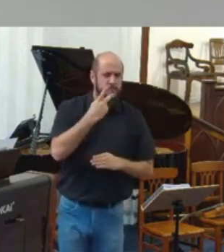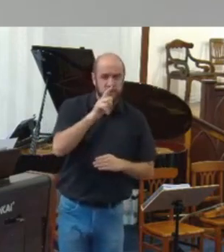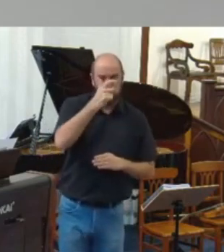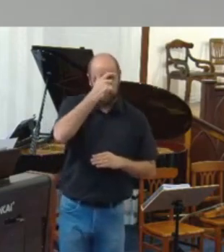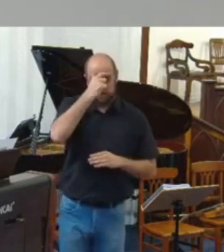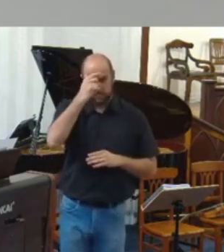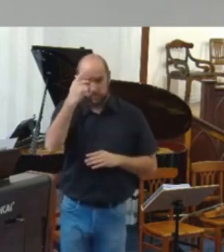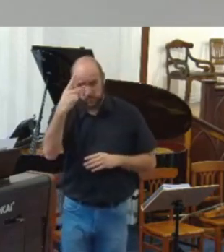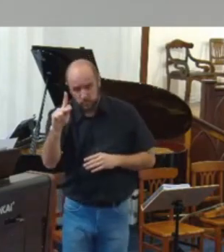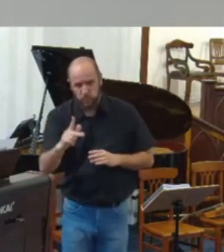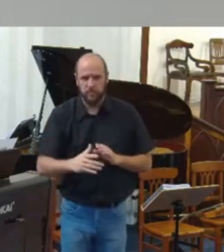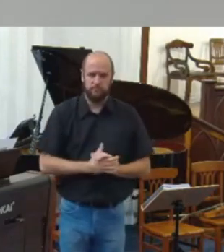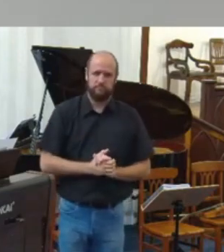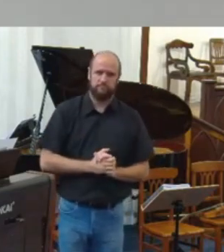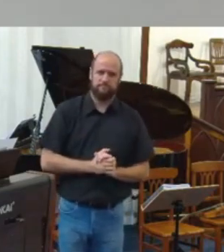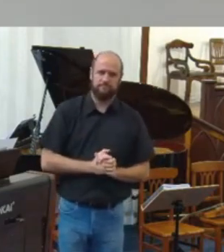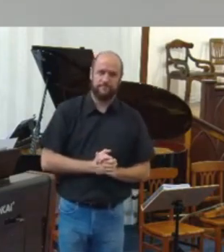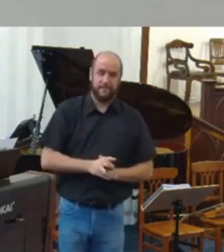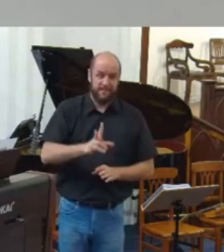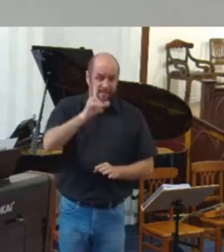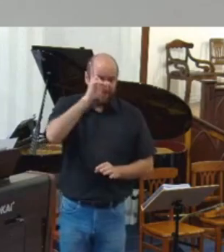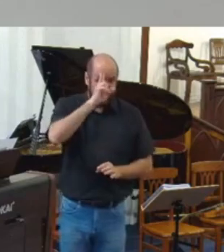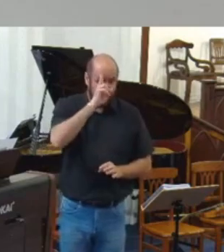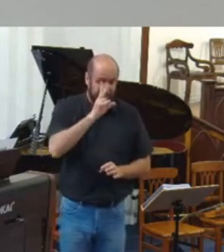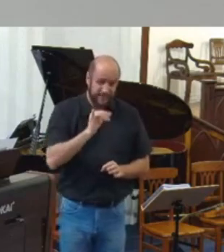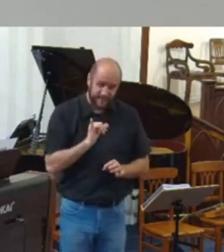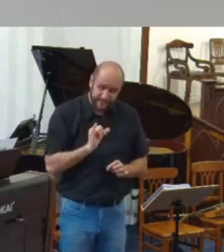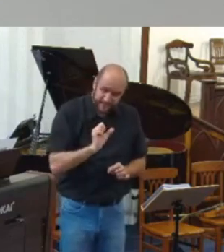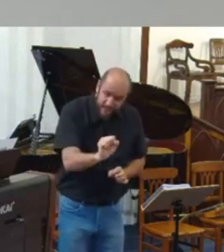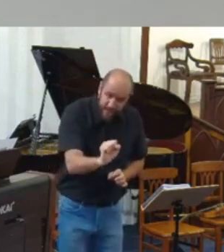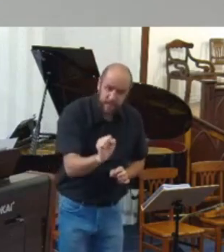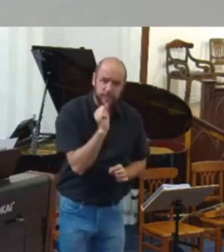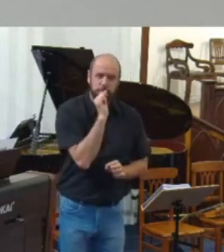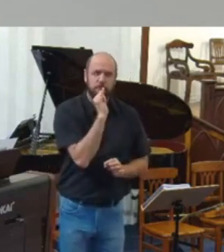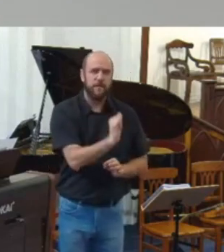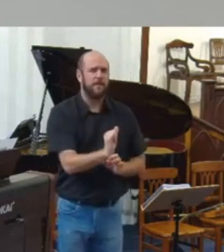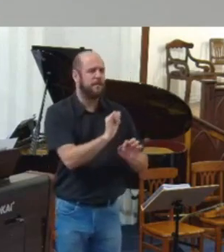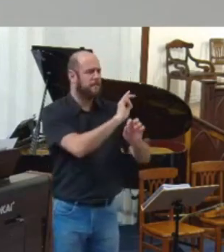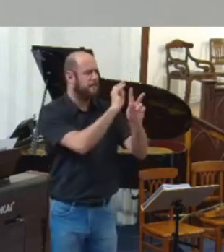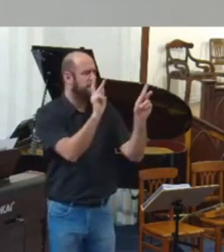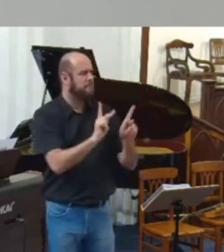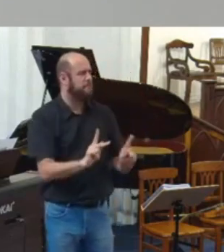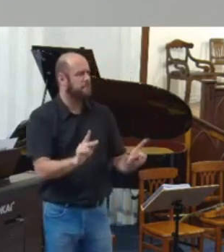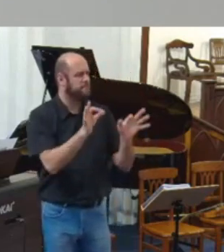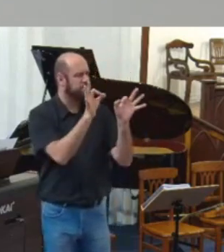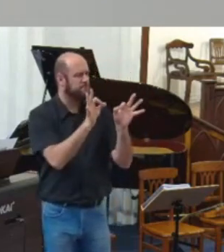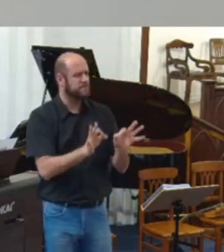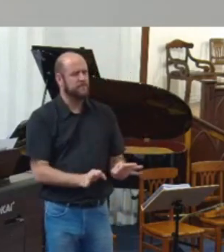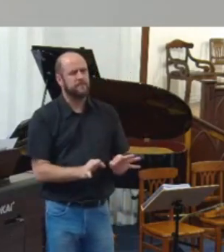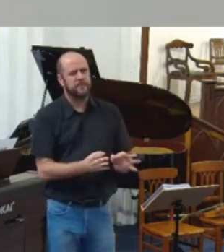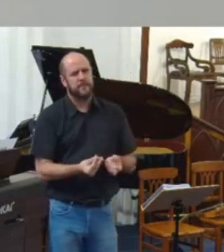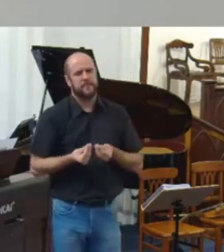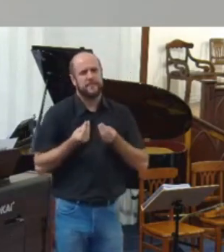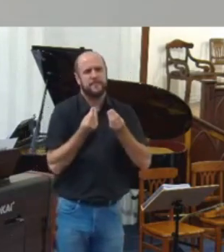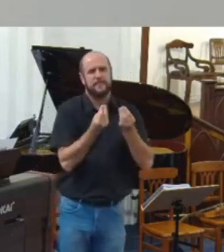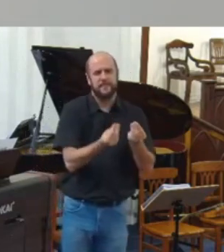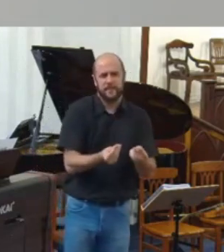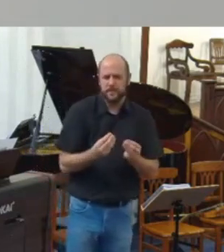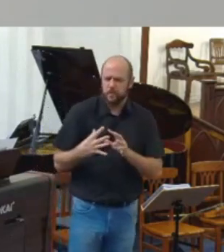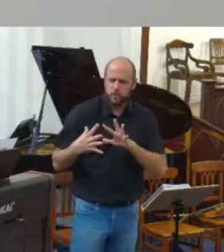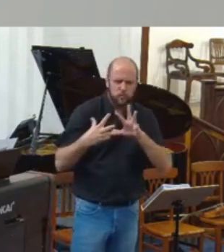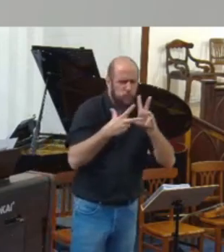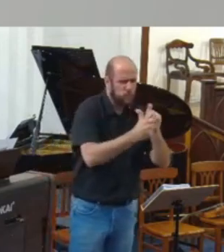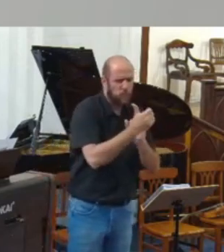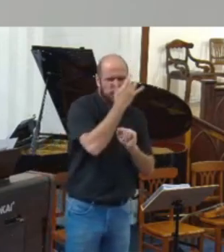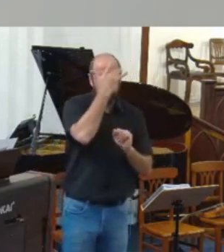mente. Nós nos lembramos de Isaías que disse que a paz perfeita é dada a todo